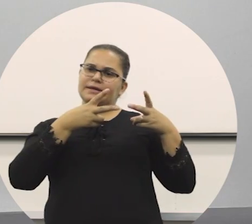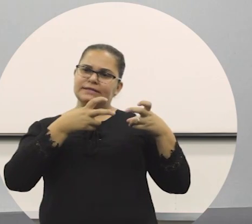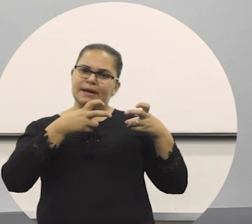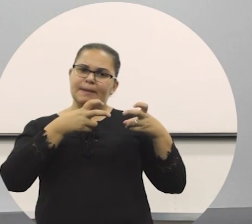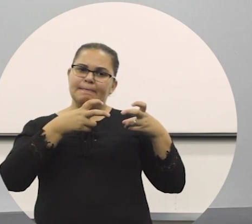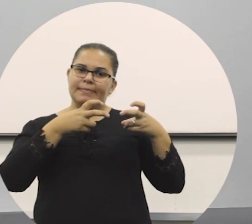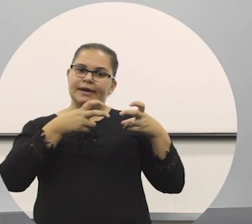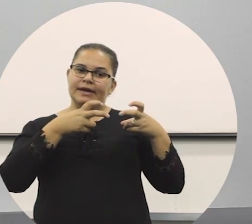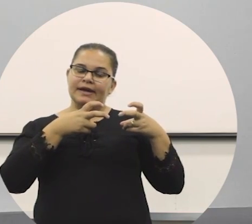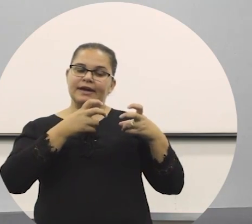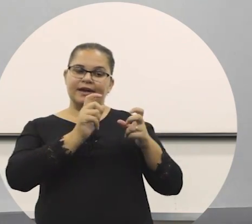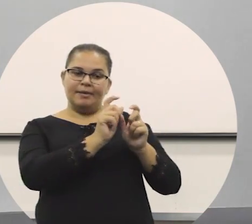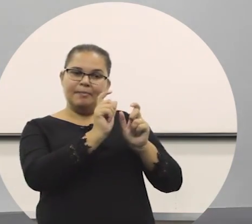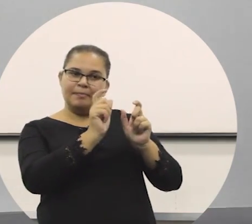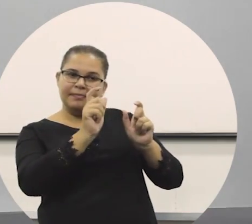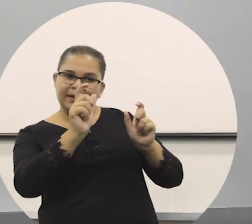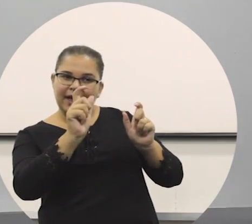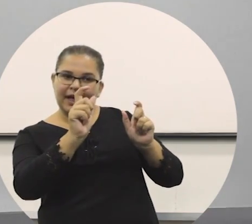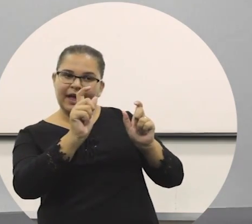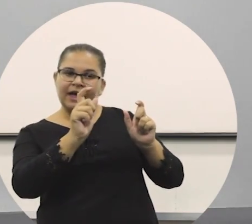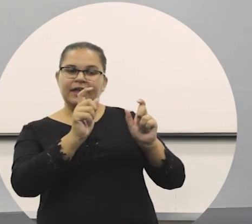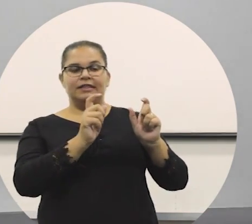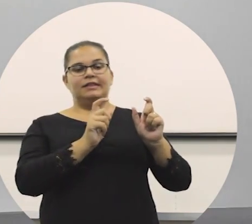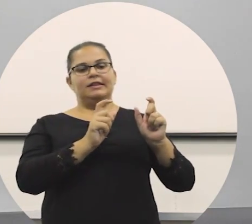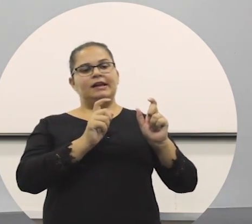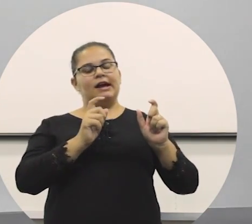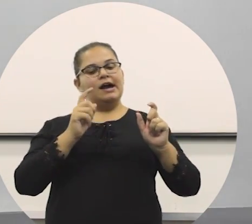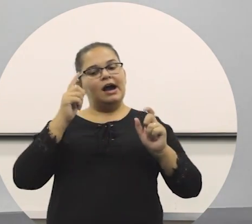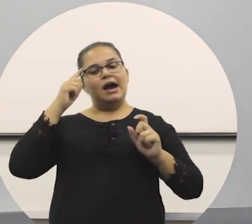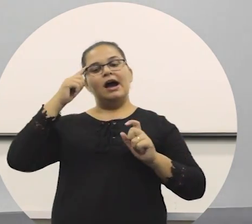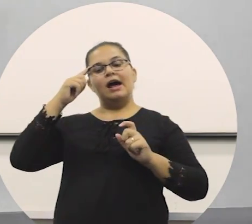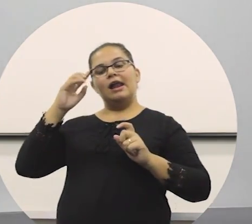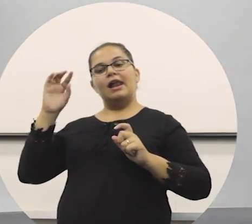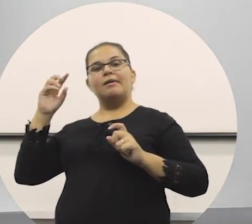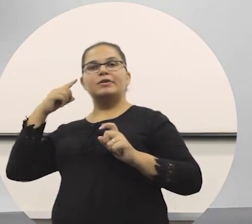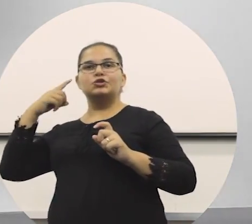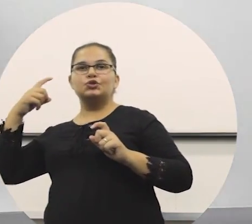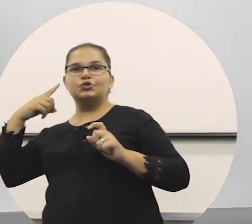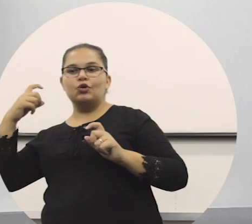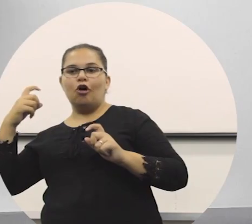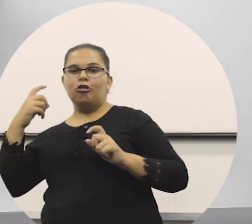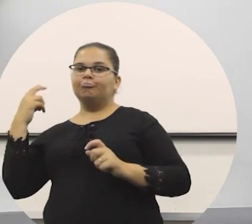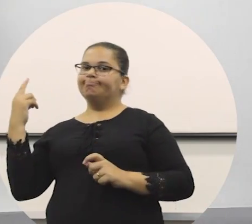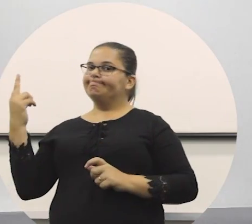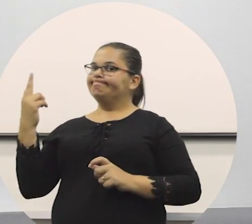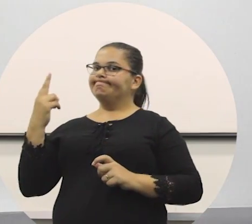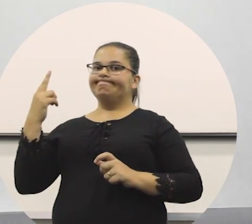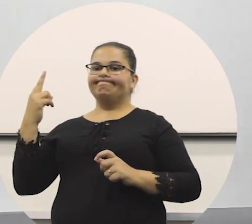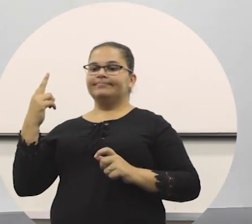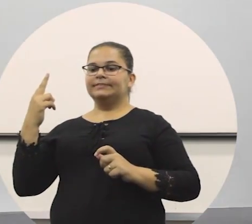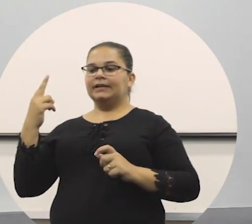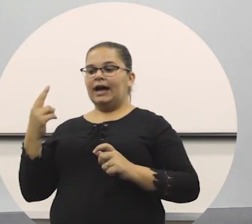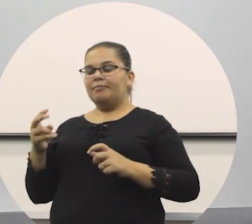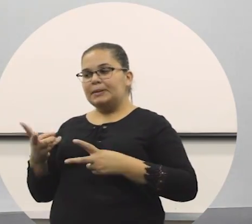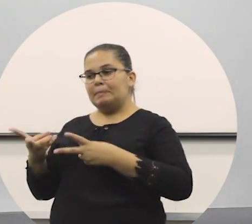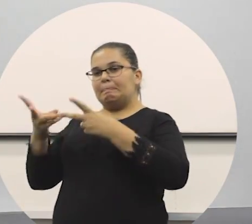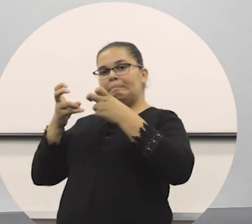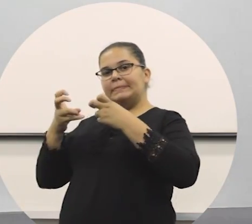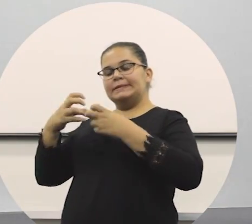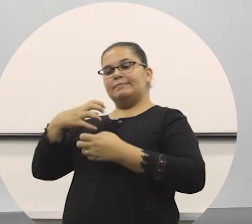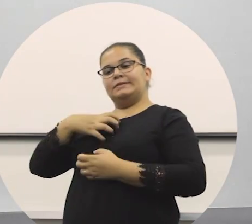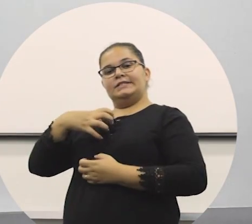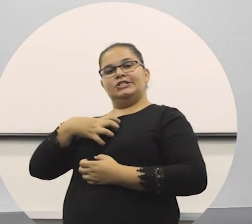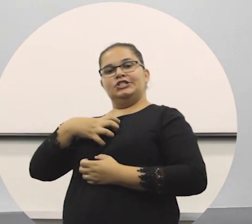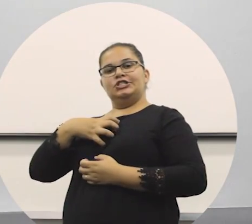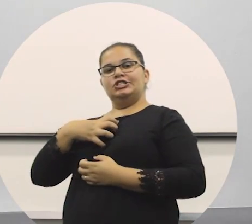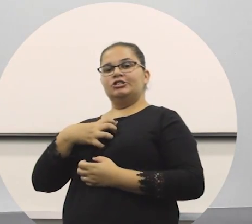essas formas e fazer uma recuperação do sentido